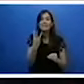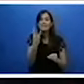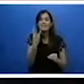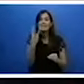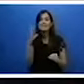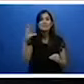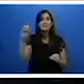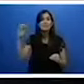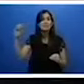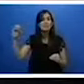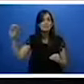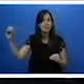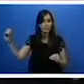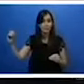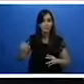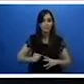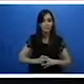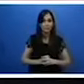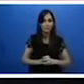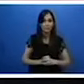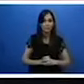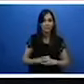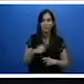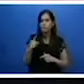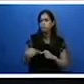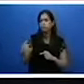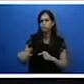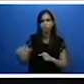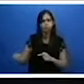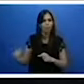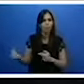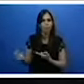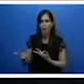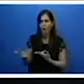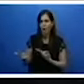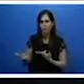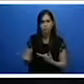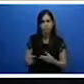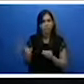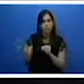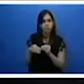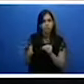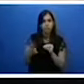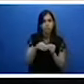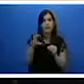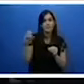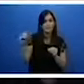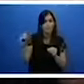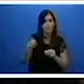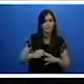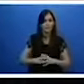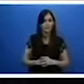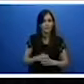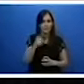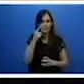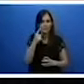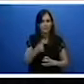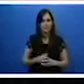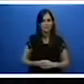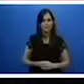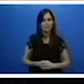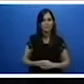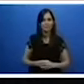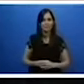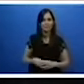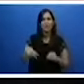5, acrescento três zeros. E assim, se fosse por 10.000, tá? E continuando. Então, vamos lá,